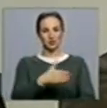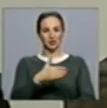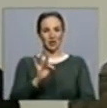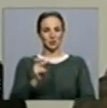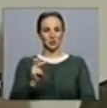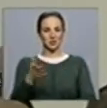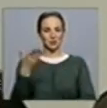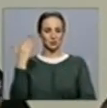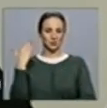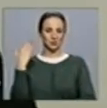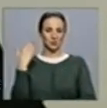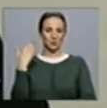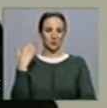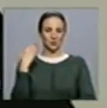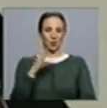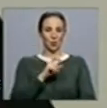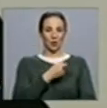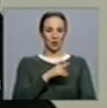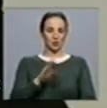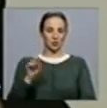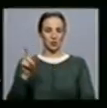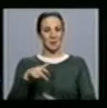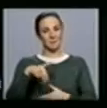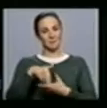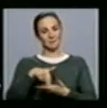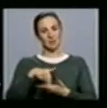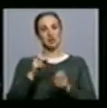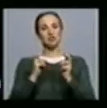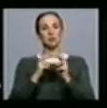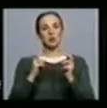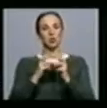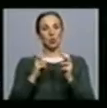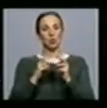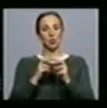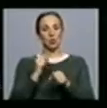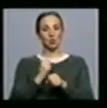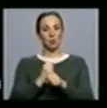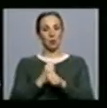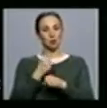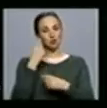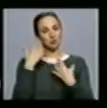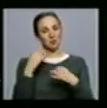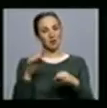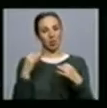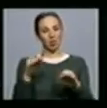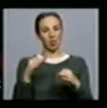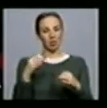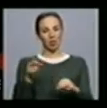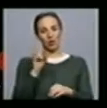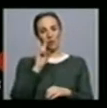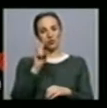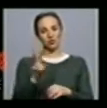anos, quando o Luís Miguel Loureiro e o Hélder também estiveram presentes em Espinho, numa emissão também especial, em que foi